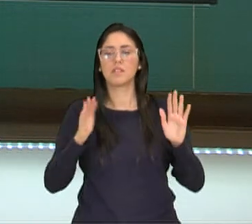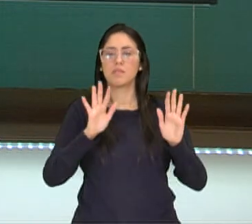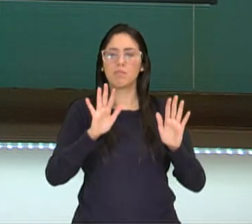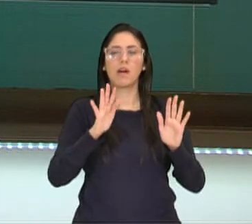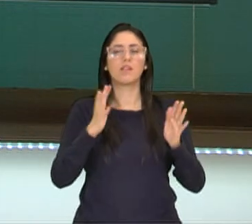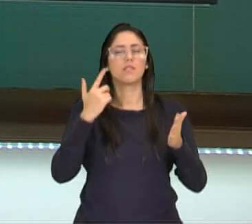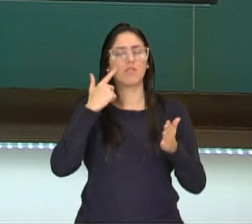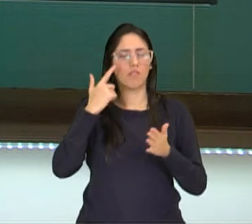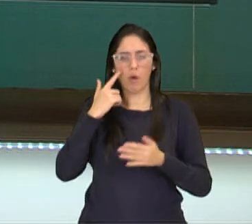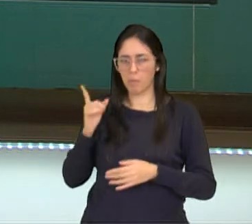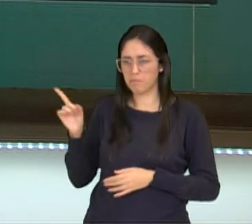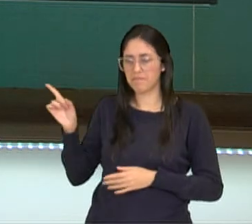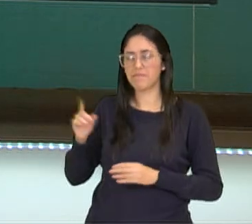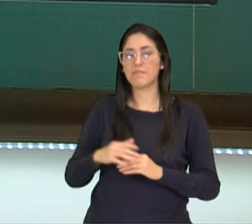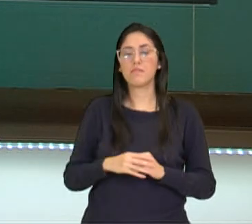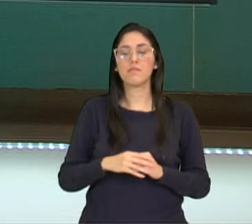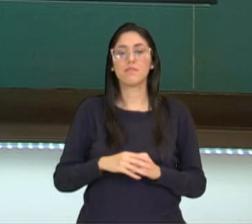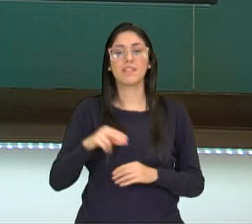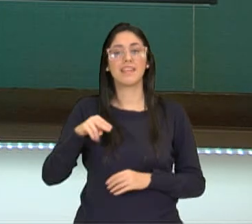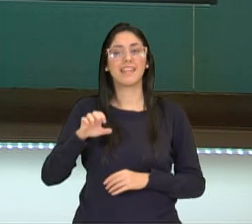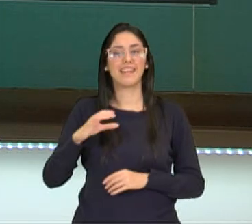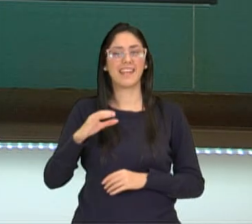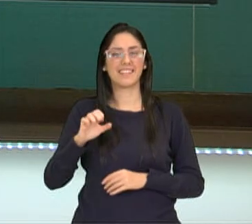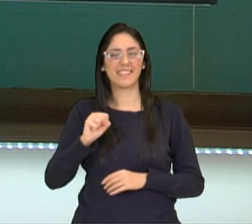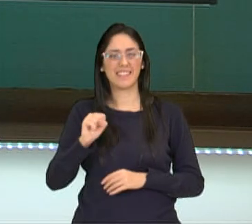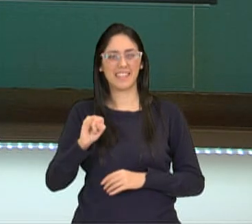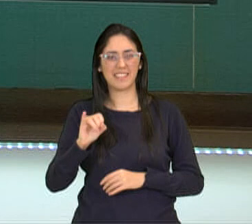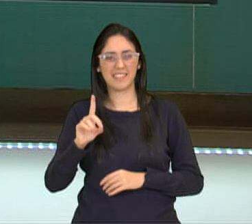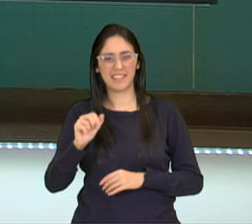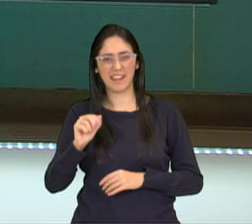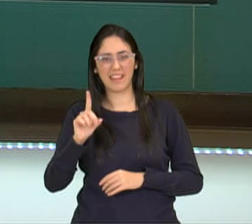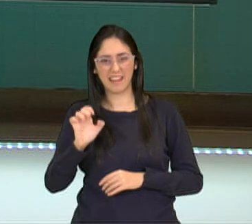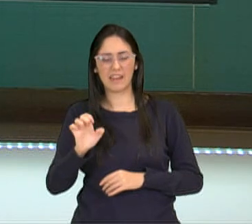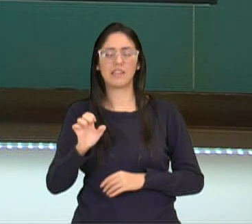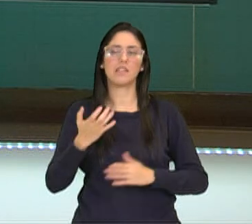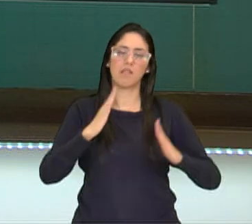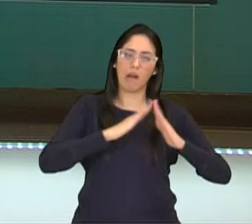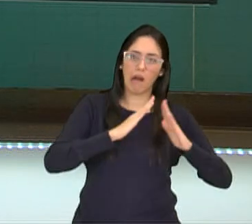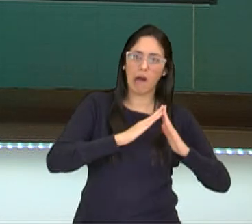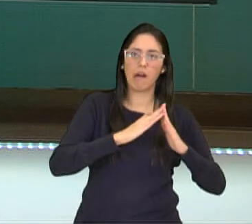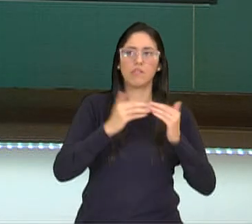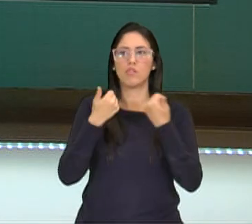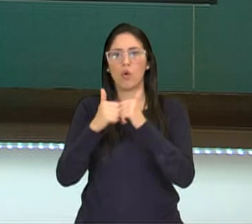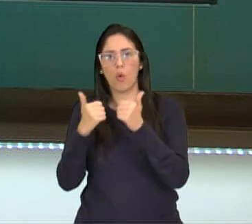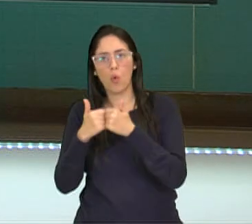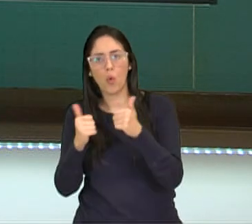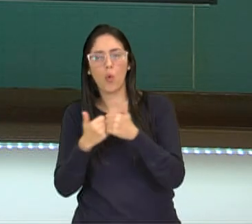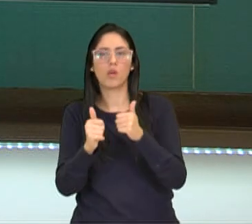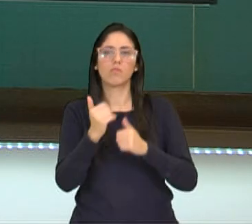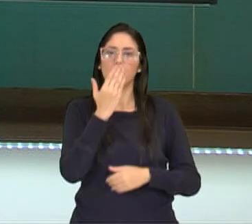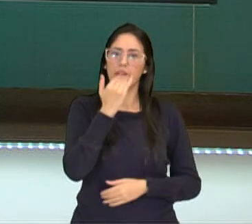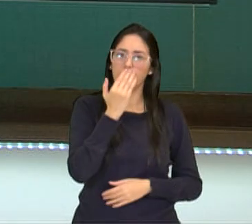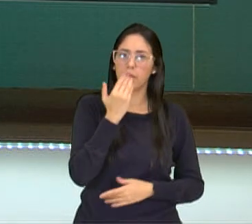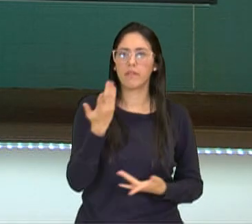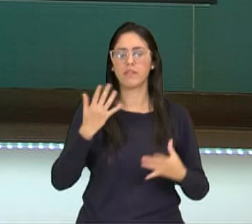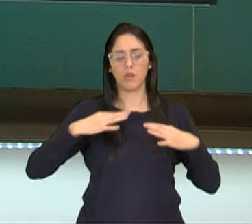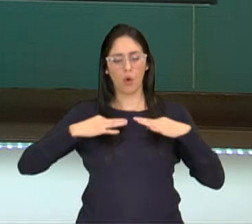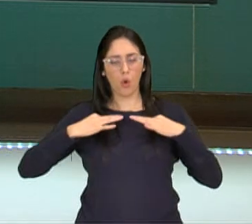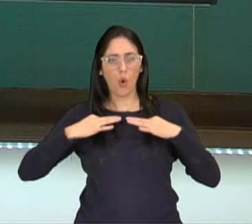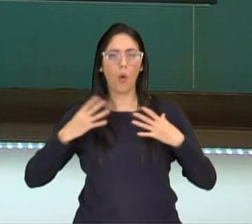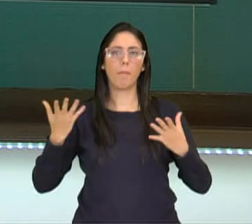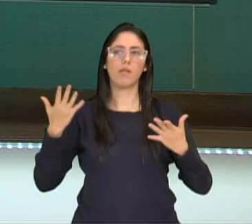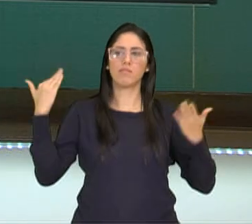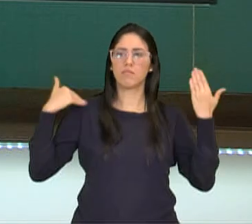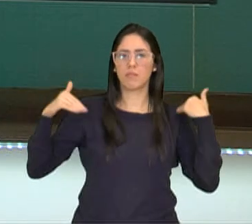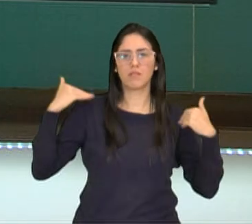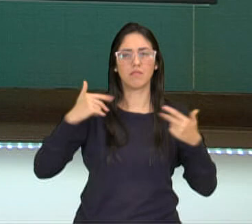apanhado aqui. Então vamos lá. Necessidades: moradia, transporte, alimentação, saúde, roupas, lazer